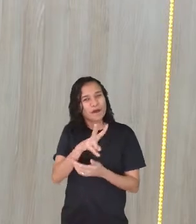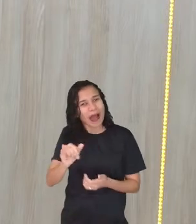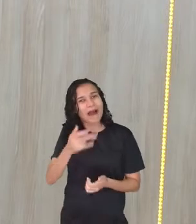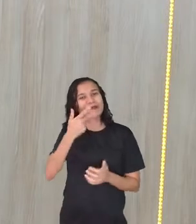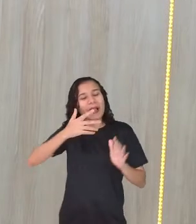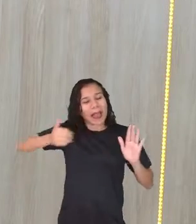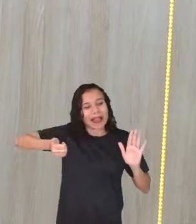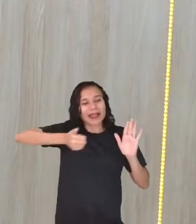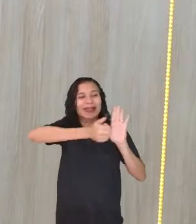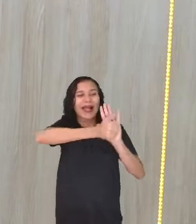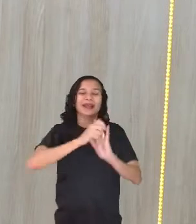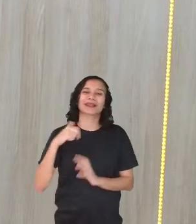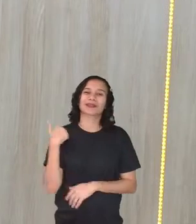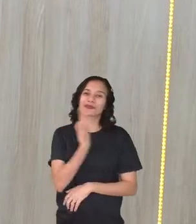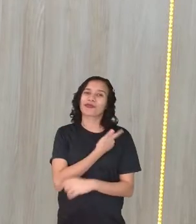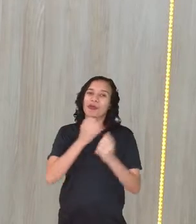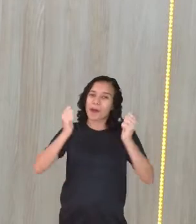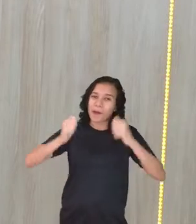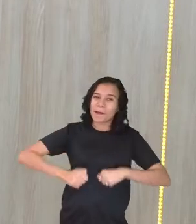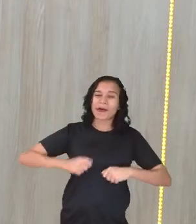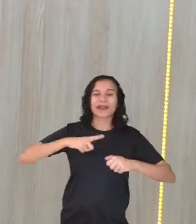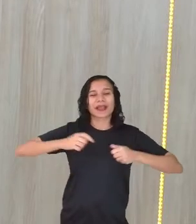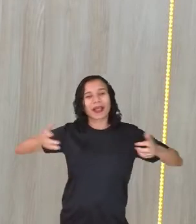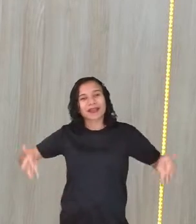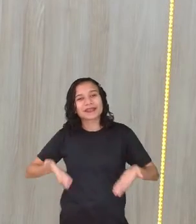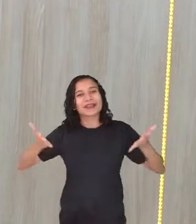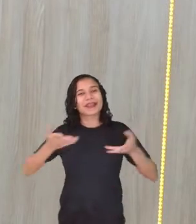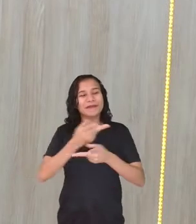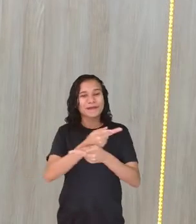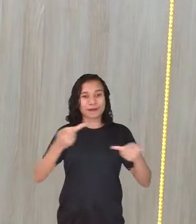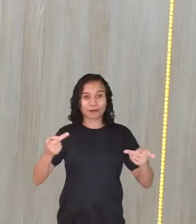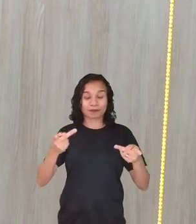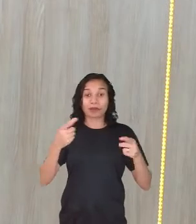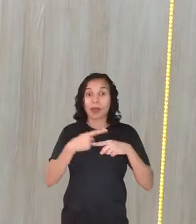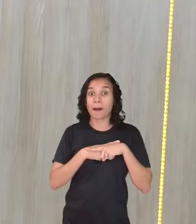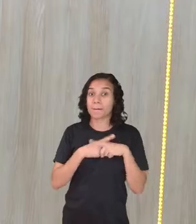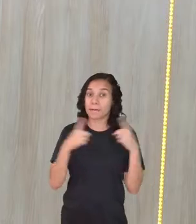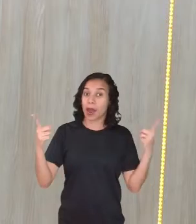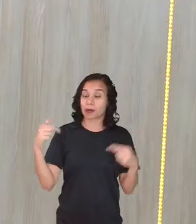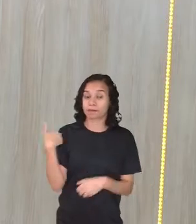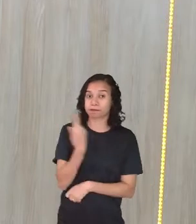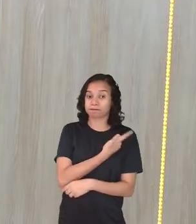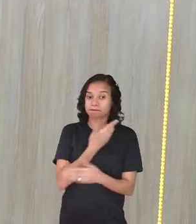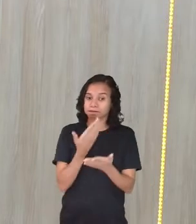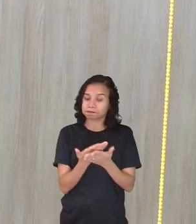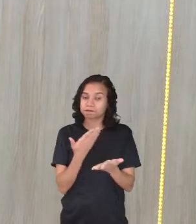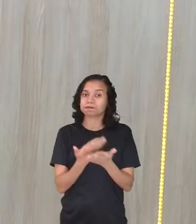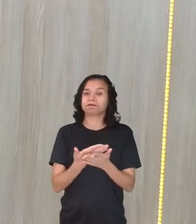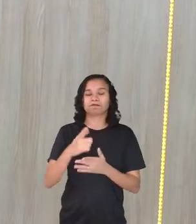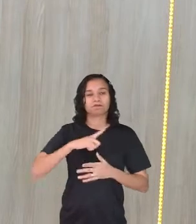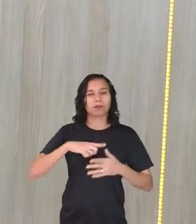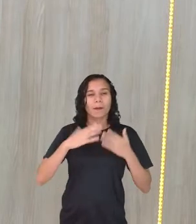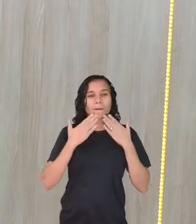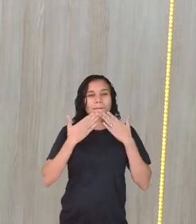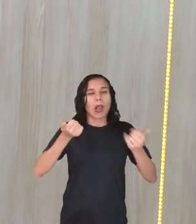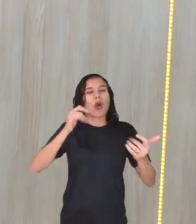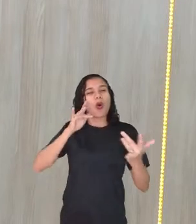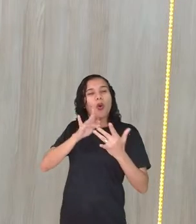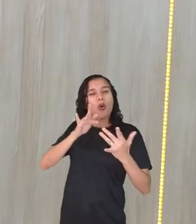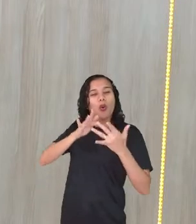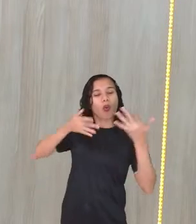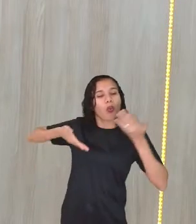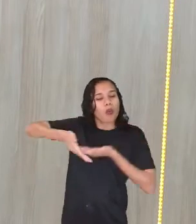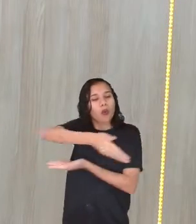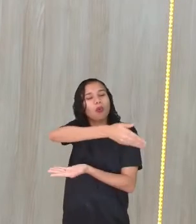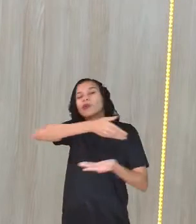dá um likezinho para a gente poder receber esse incentivo de vocês. Mas, para que a nossa aula, né, fique mais interativa